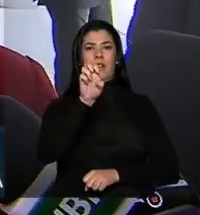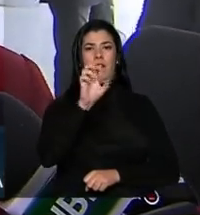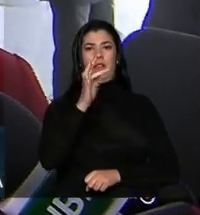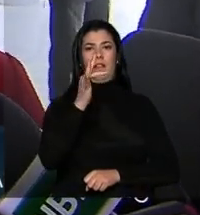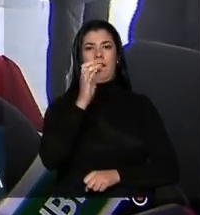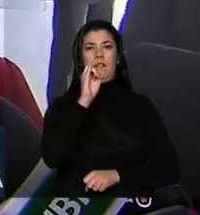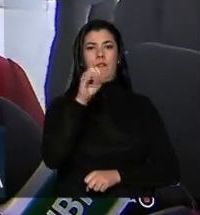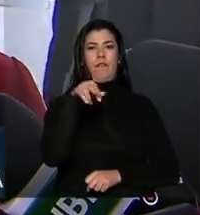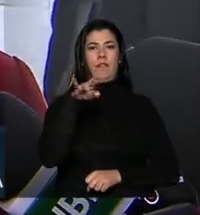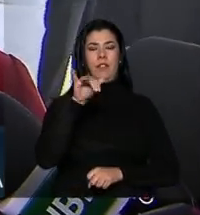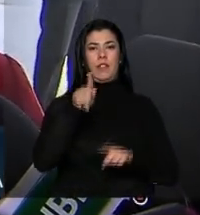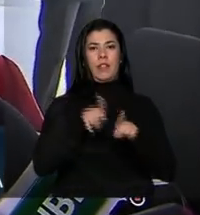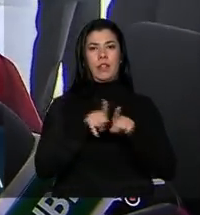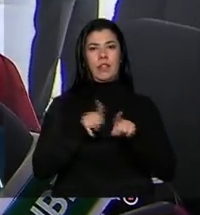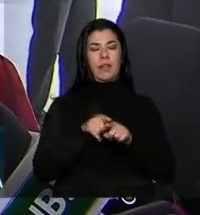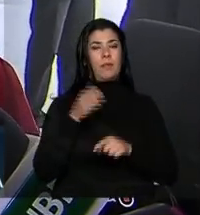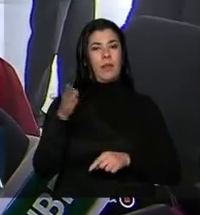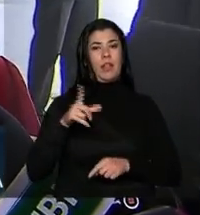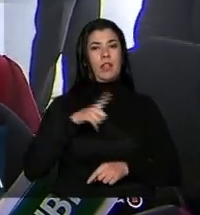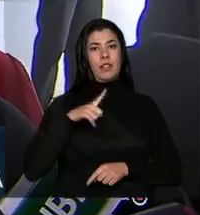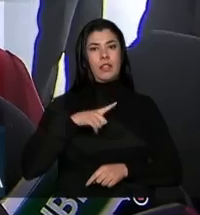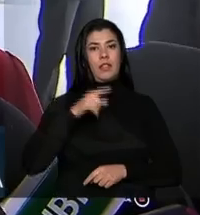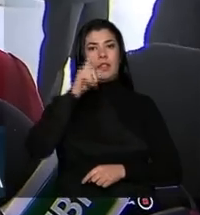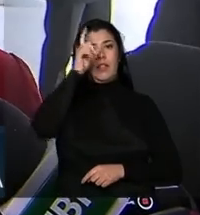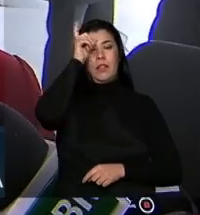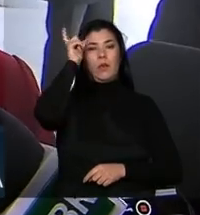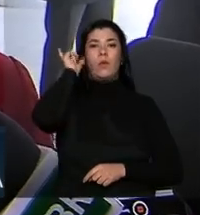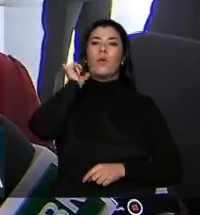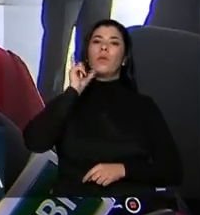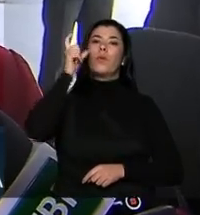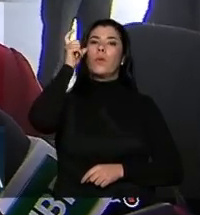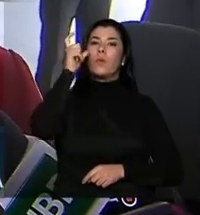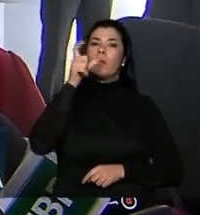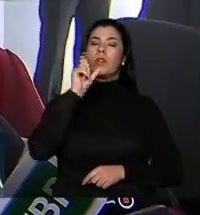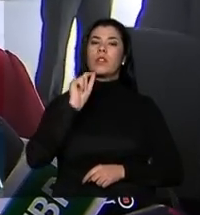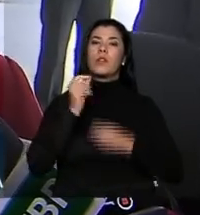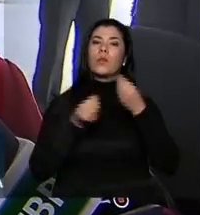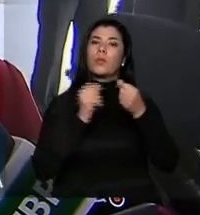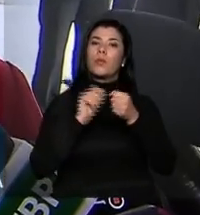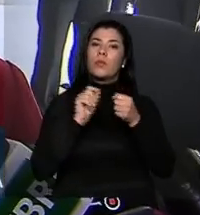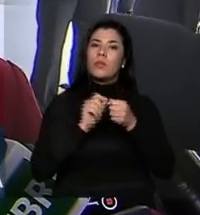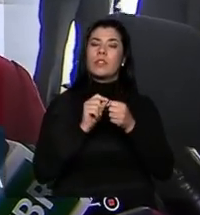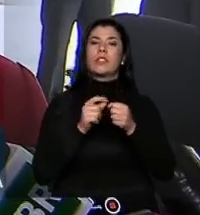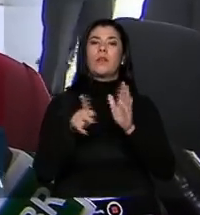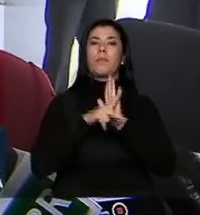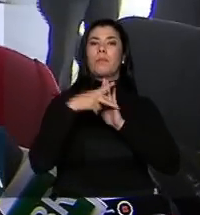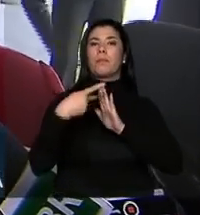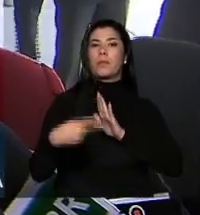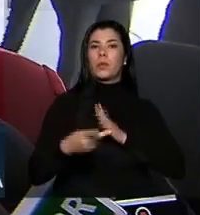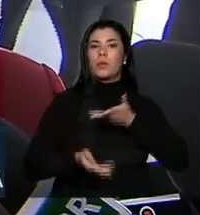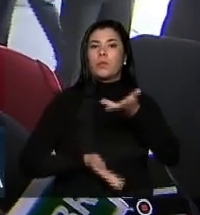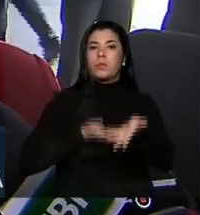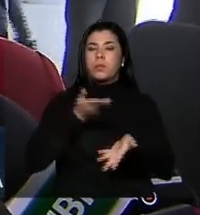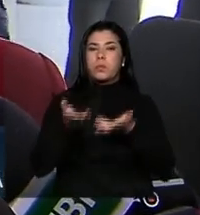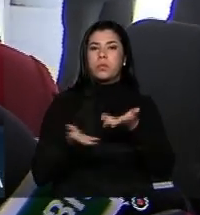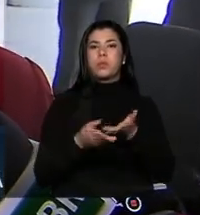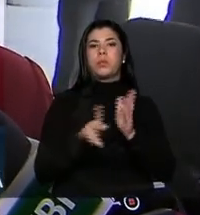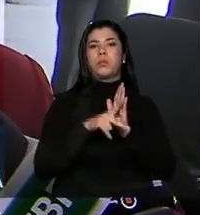estão interessados também na licitação que nós vamos fazer do